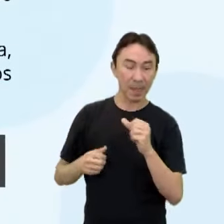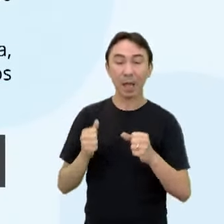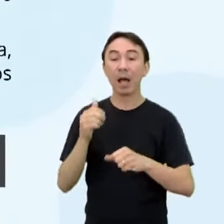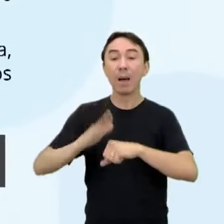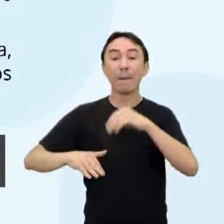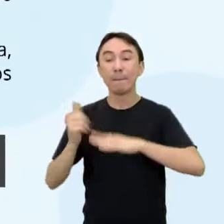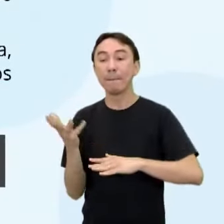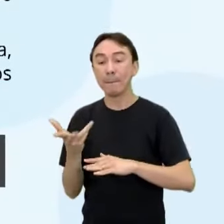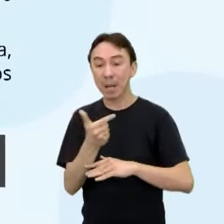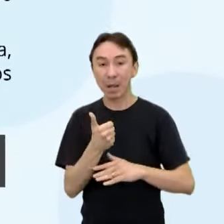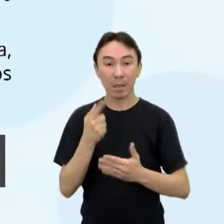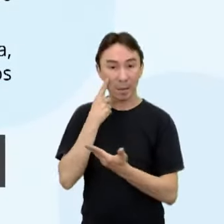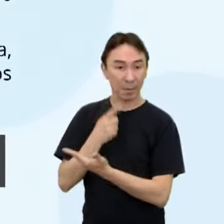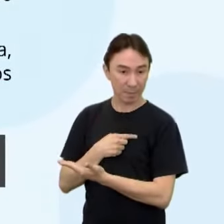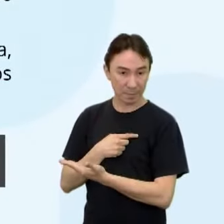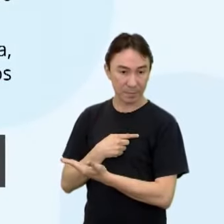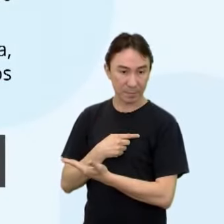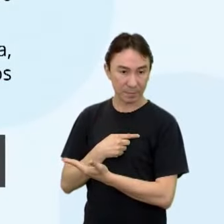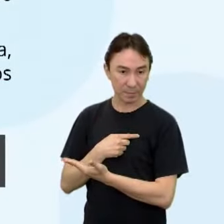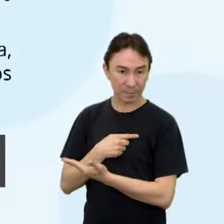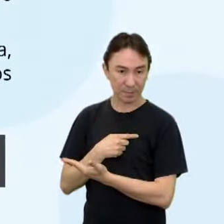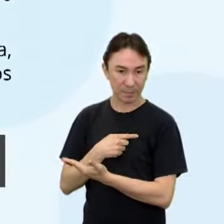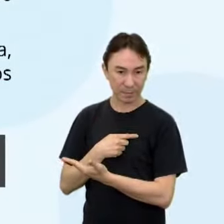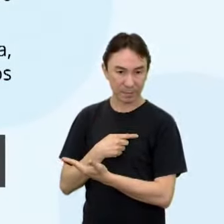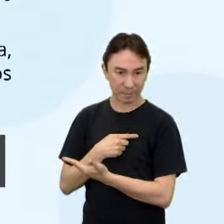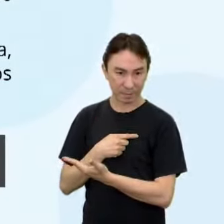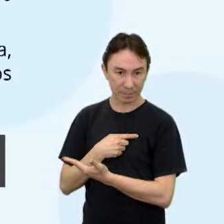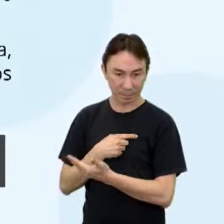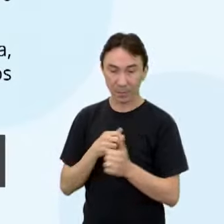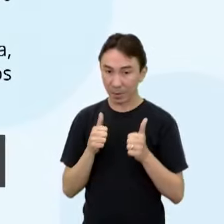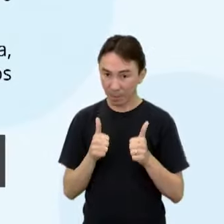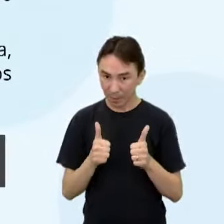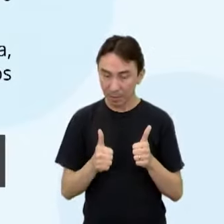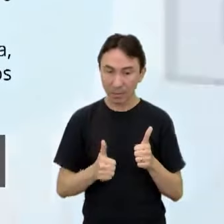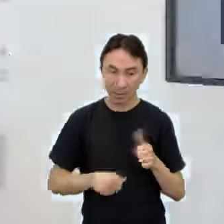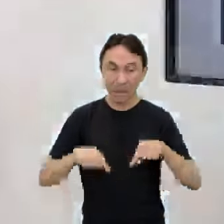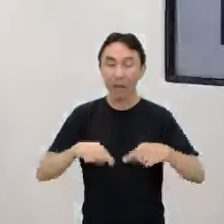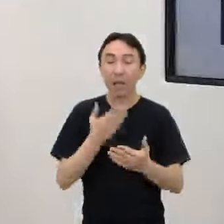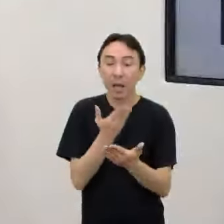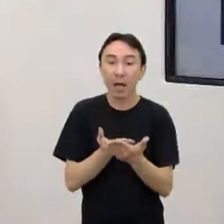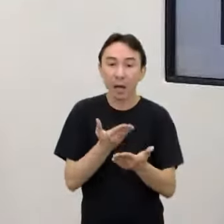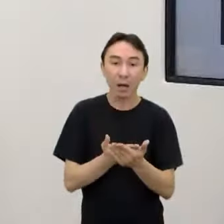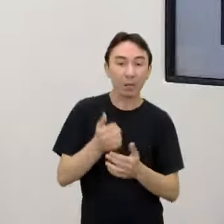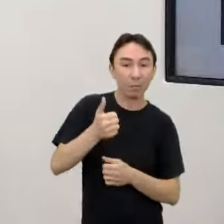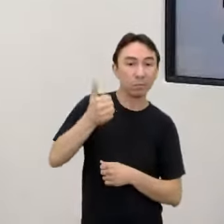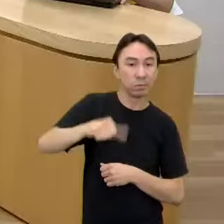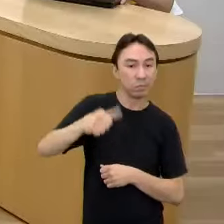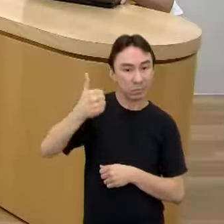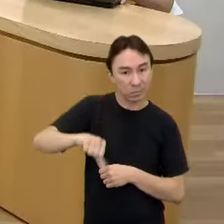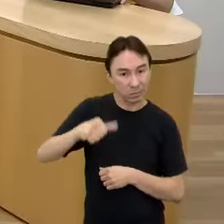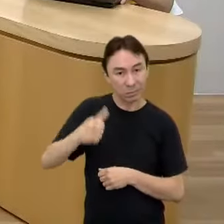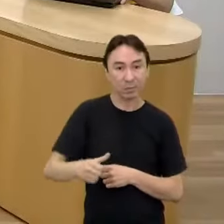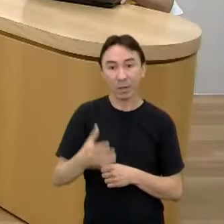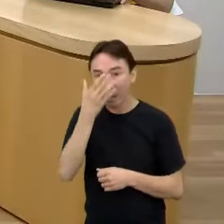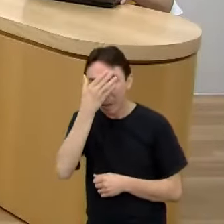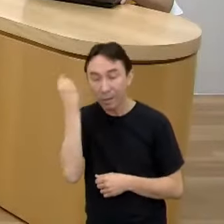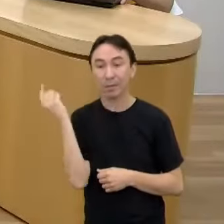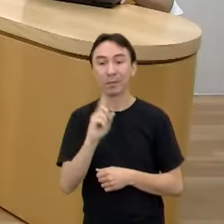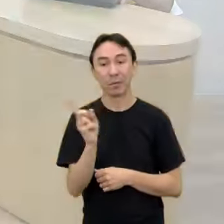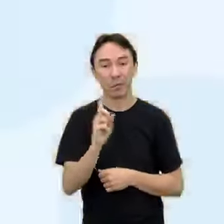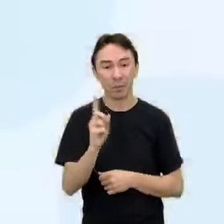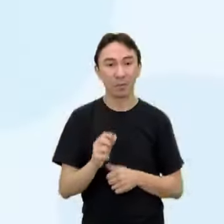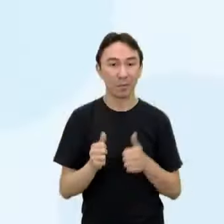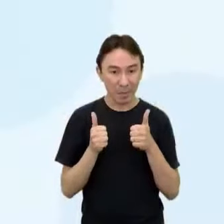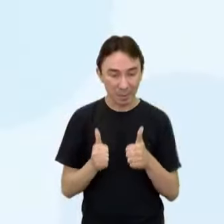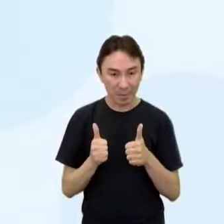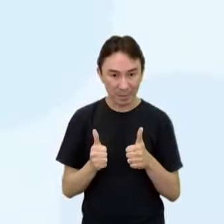tela. 1, 2, 3. That's it. Não se esqueçam de avaliar a nossa aula, né, Ed? Yes, It's almost